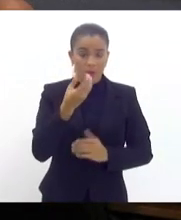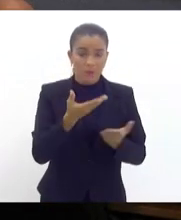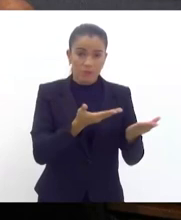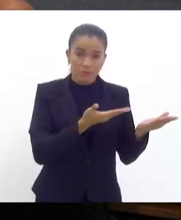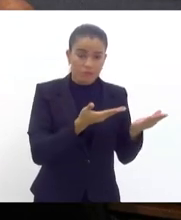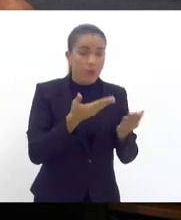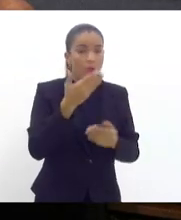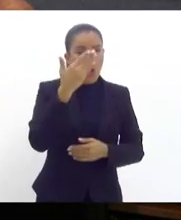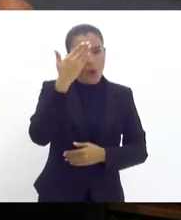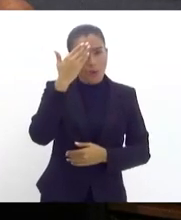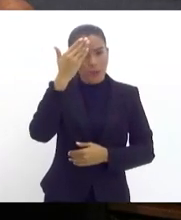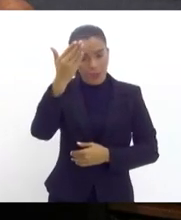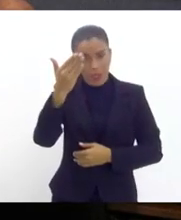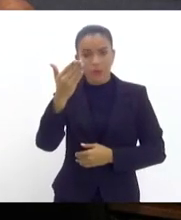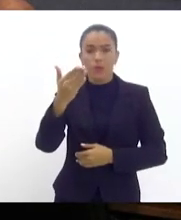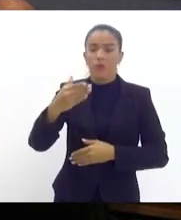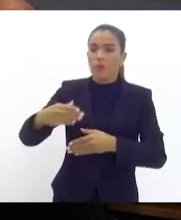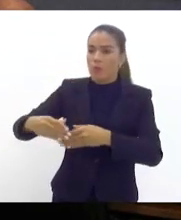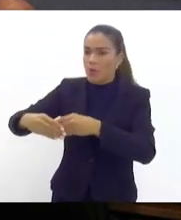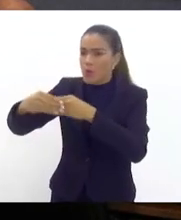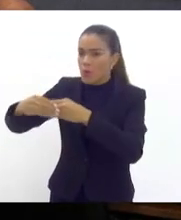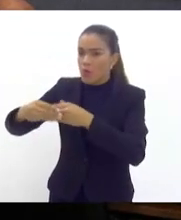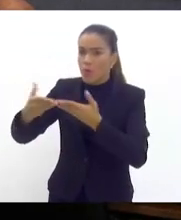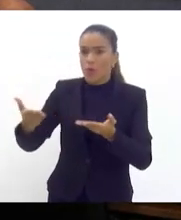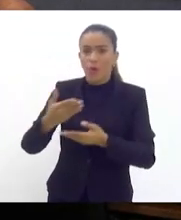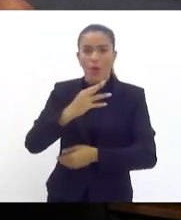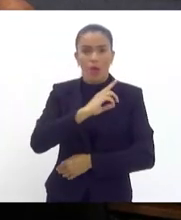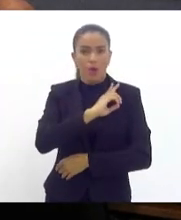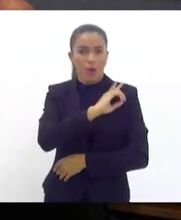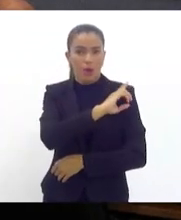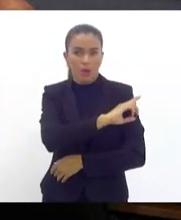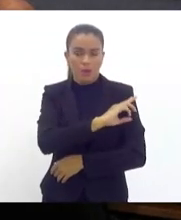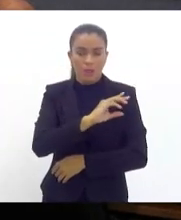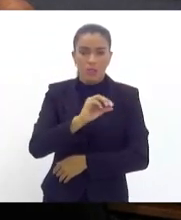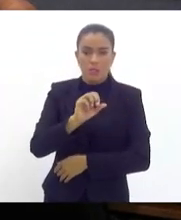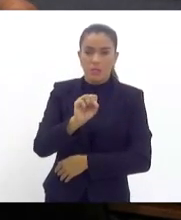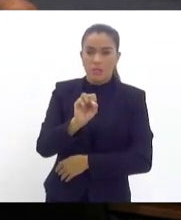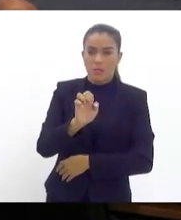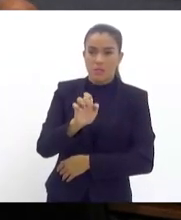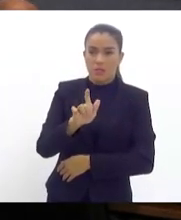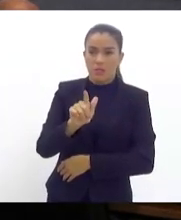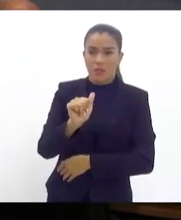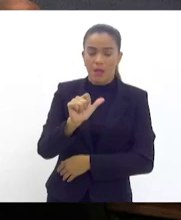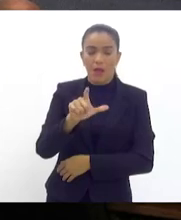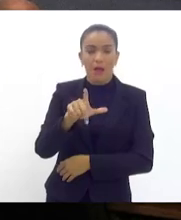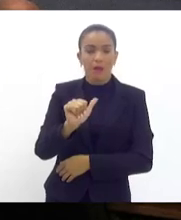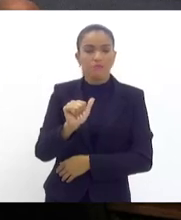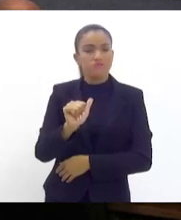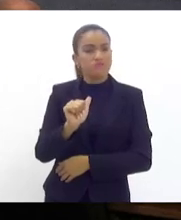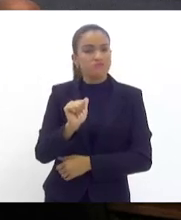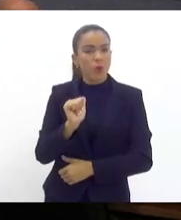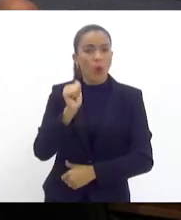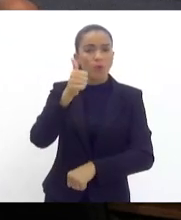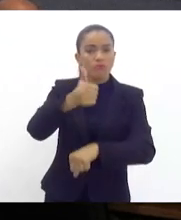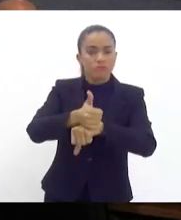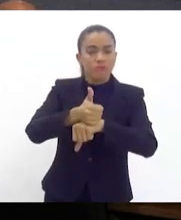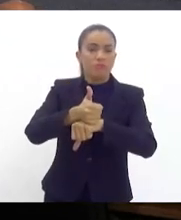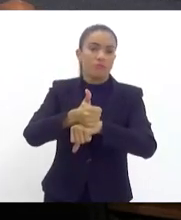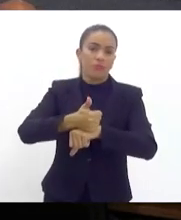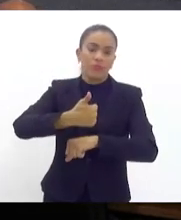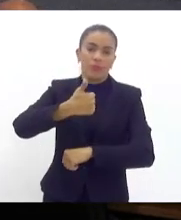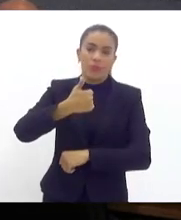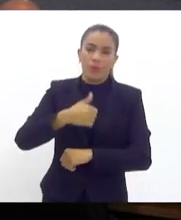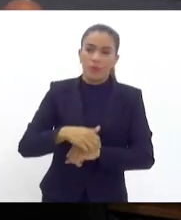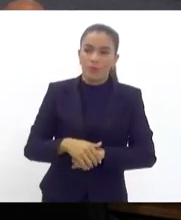Obrigado Presidente Gualberto cumprimento desde já Coronel segalla fazendo um grande trabalho à frente do primeiro CPA e até